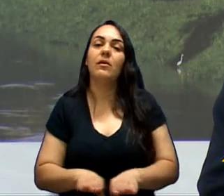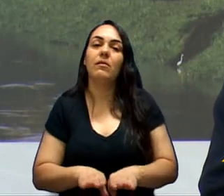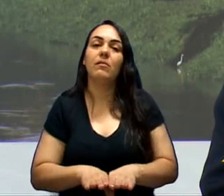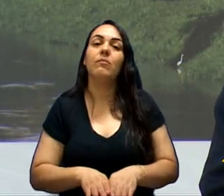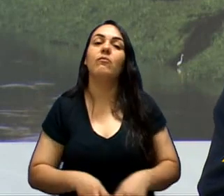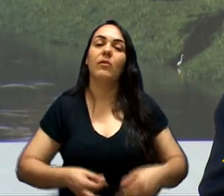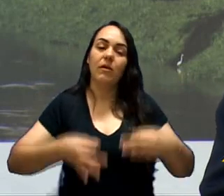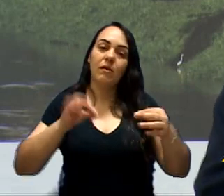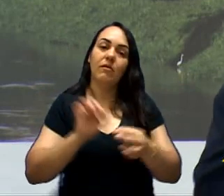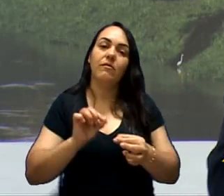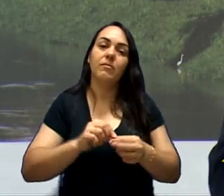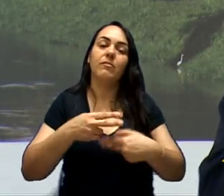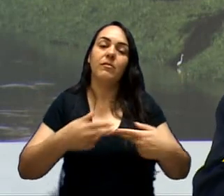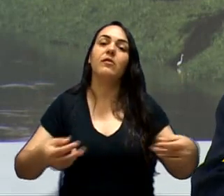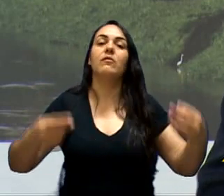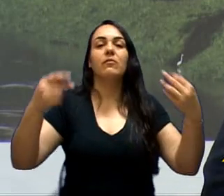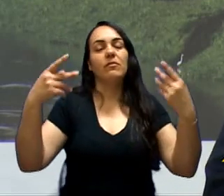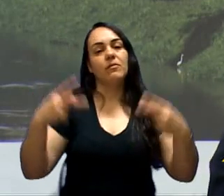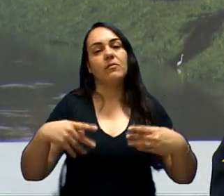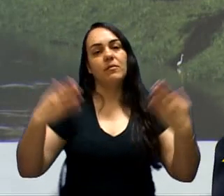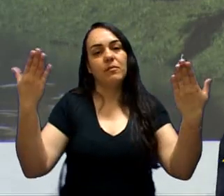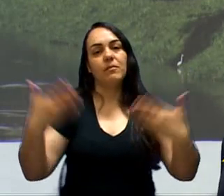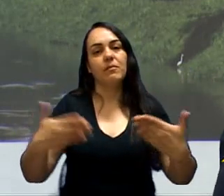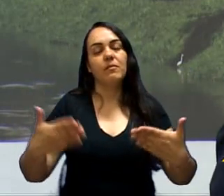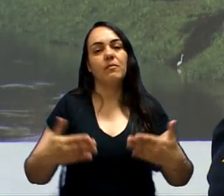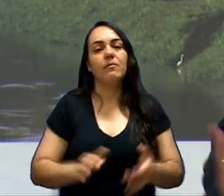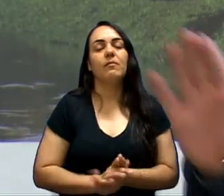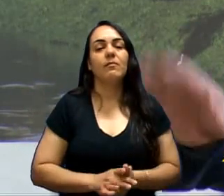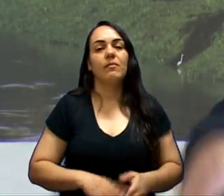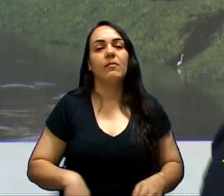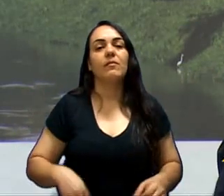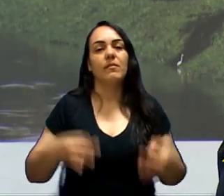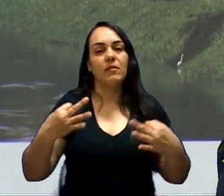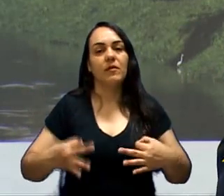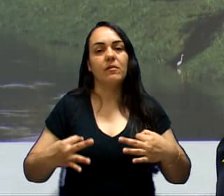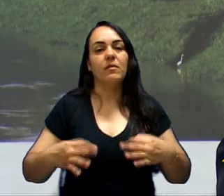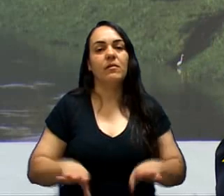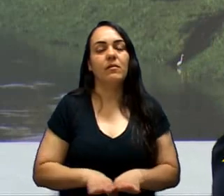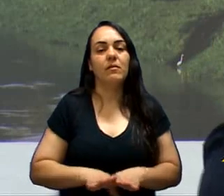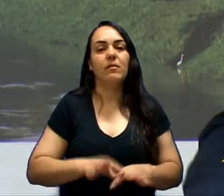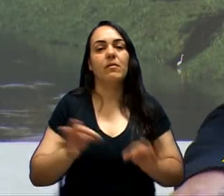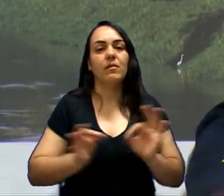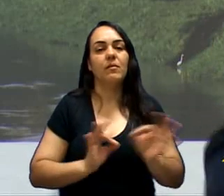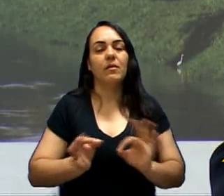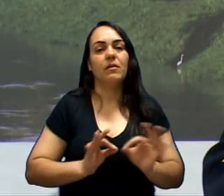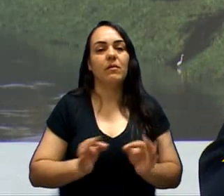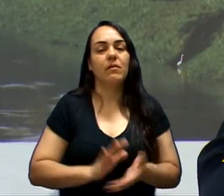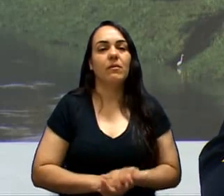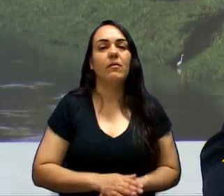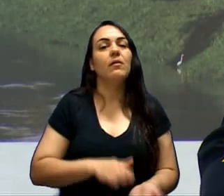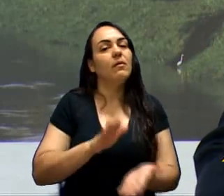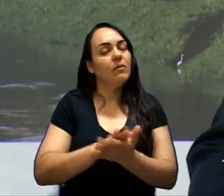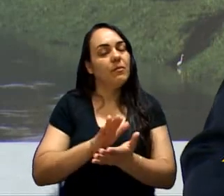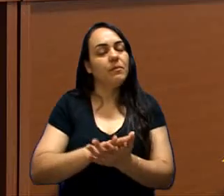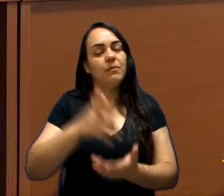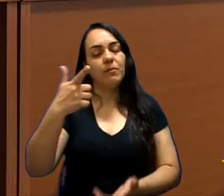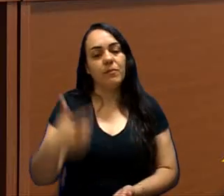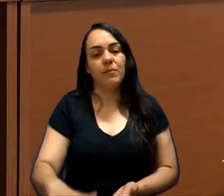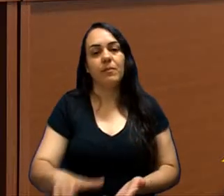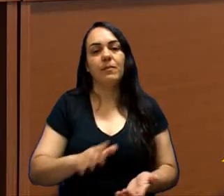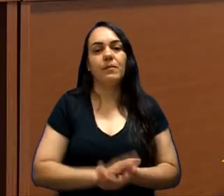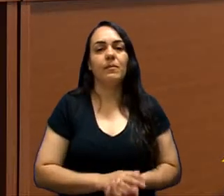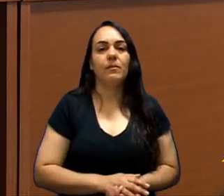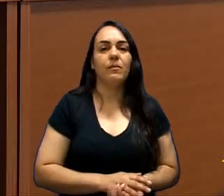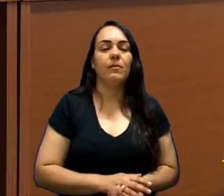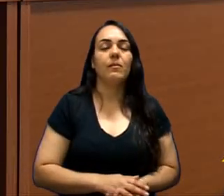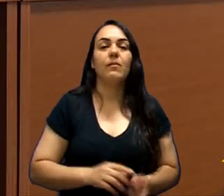para regularizar essa tratativa aí. Então, projeto constitucional... Mais uma vez, parabéns. Derruba o veto. Isso